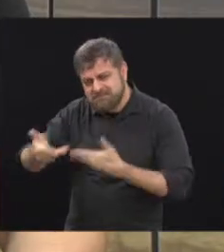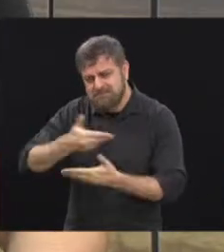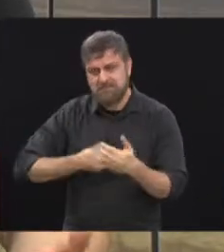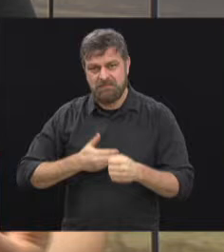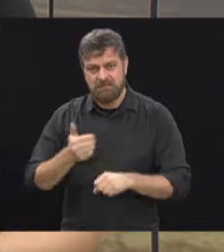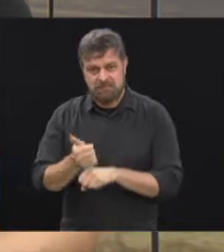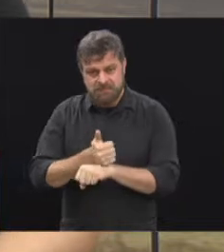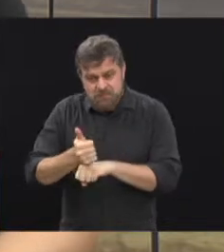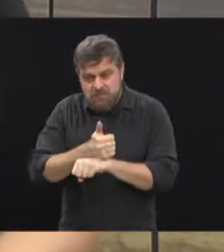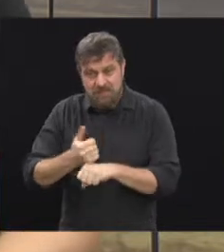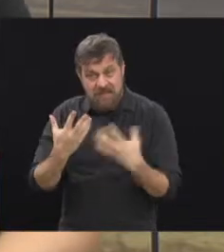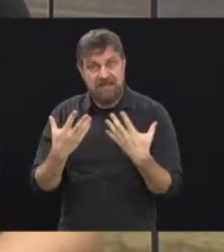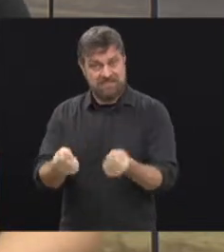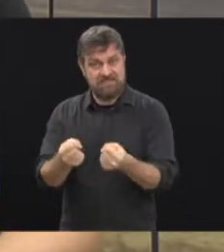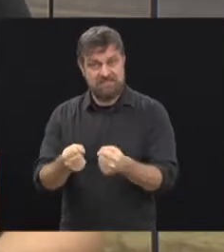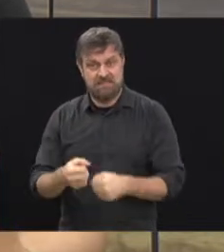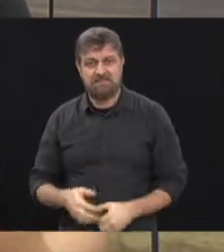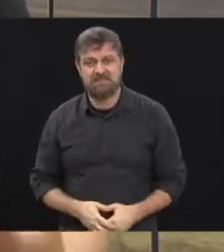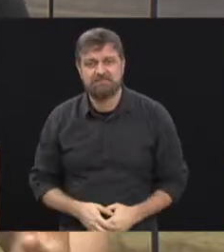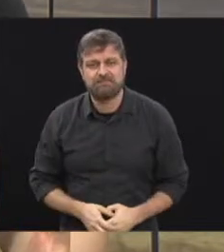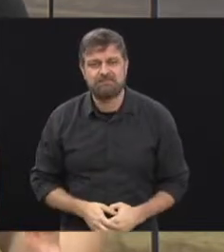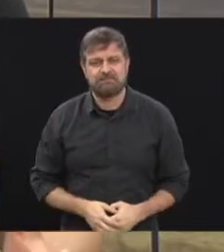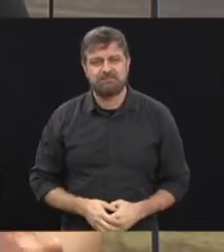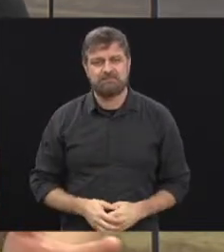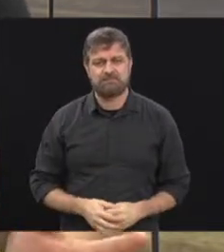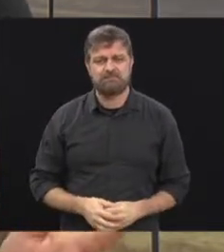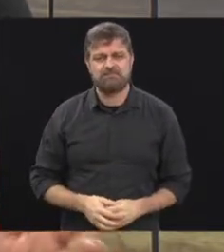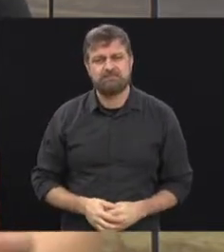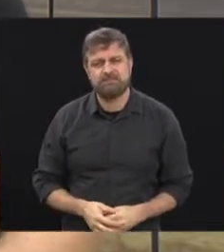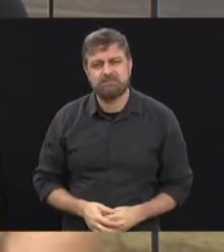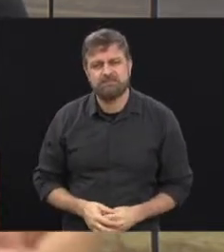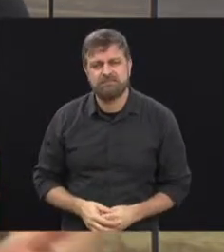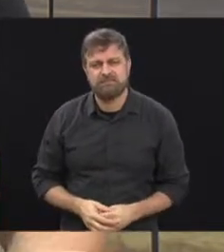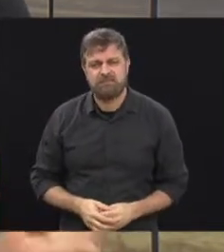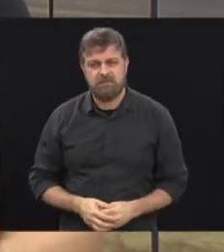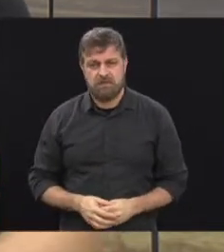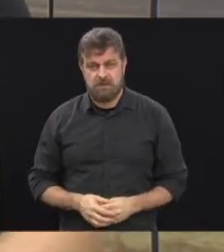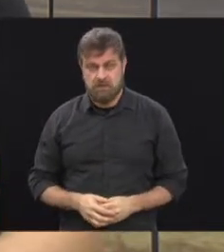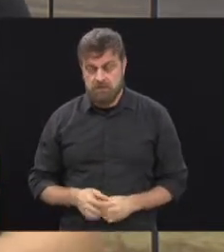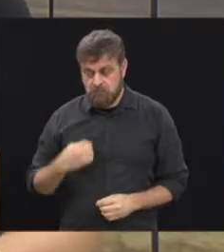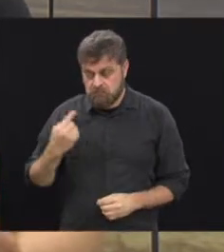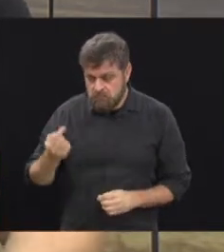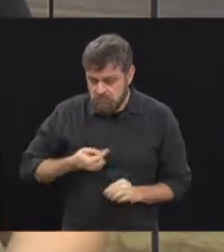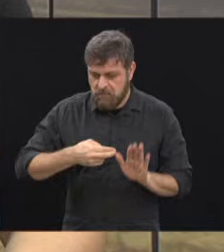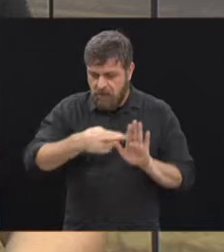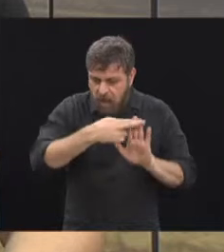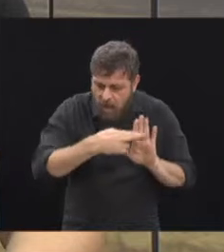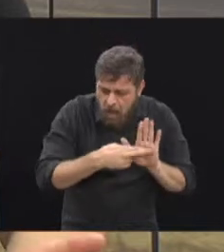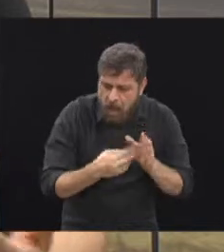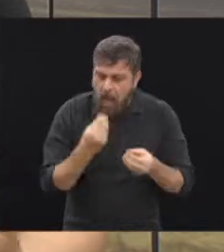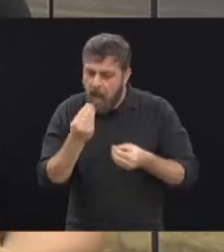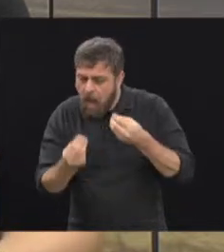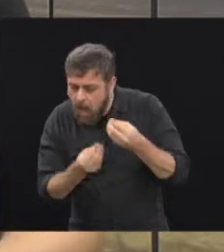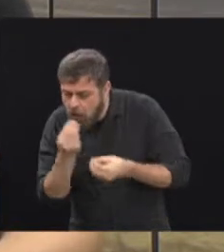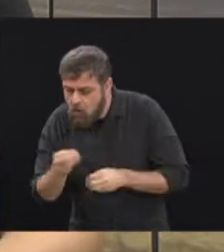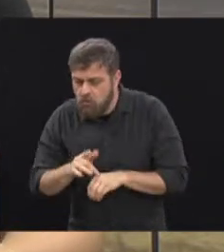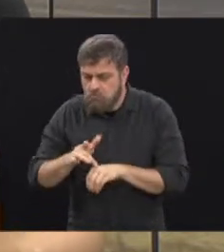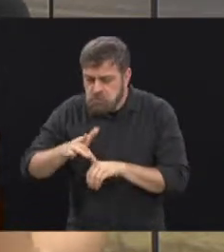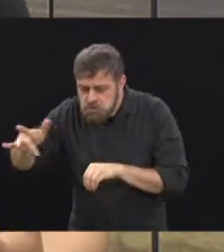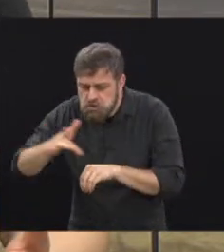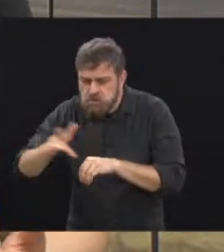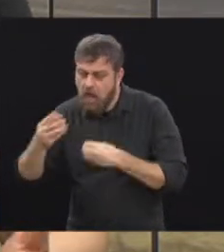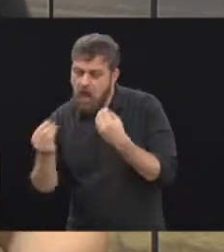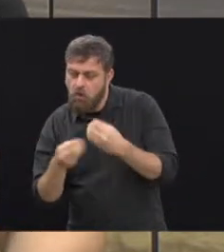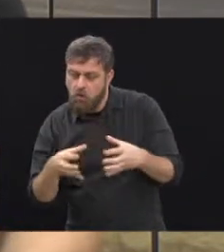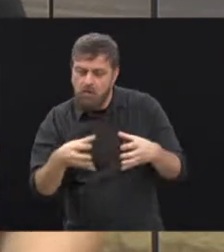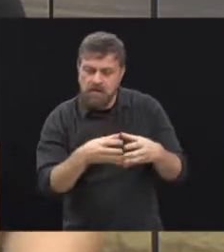hoje a gente consegue aceitar na ONG. Então todo esse alinhamento mesmo de como ajudar, como chegar até a ONG, todo